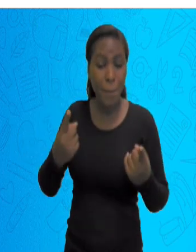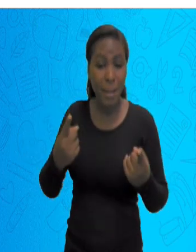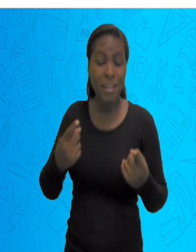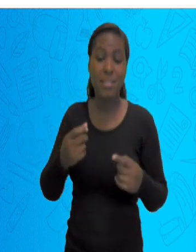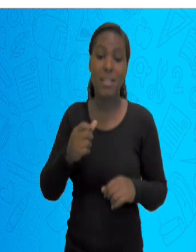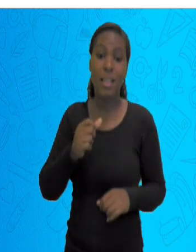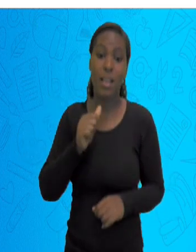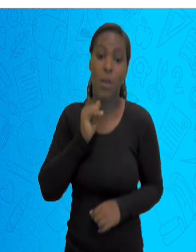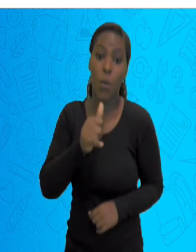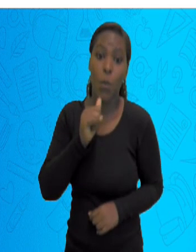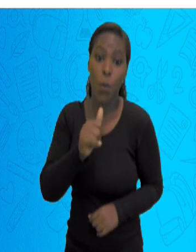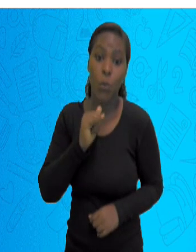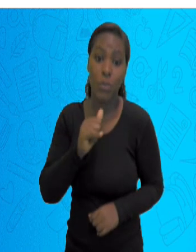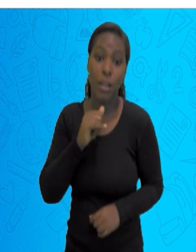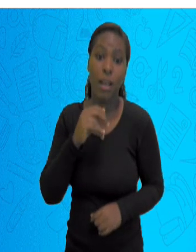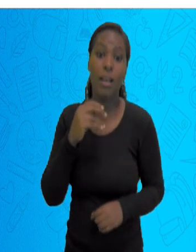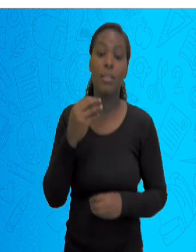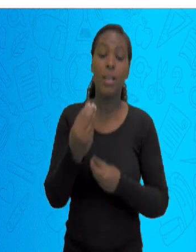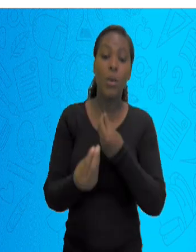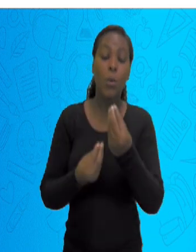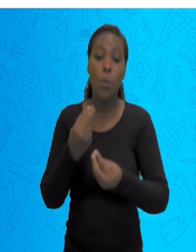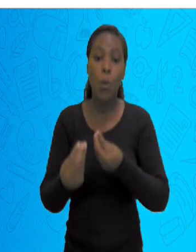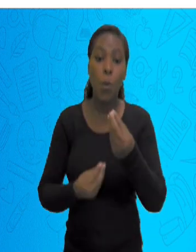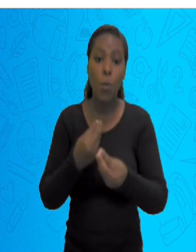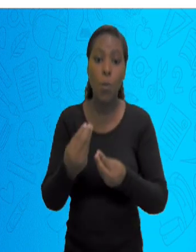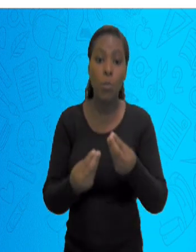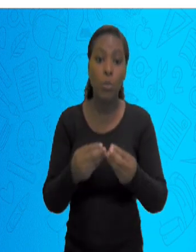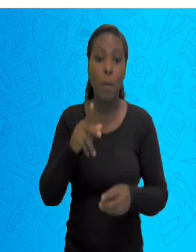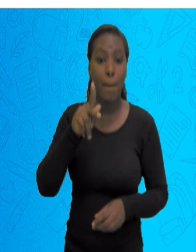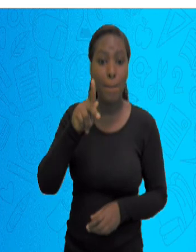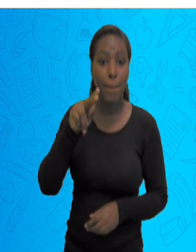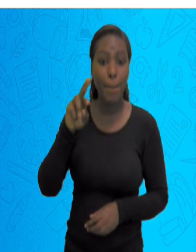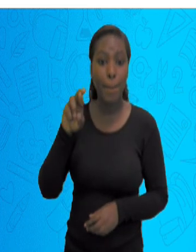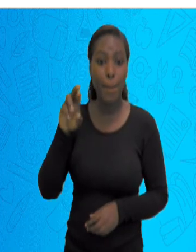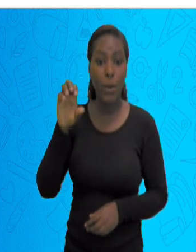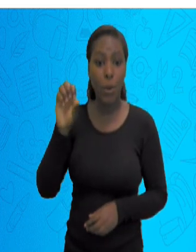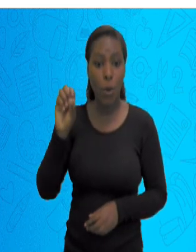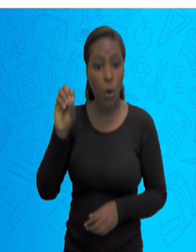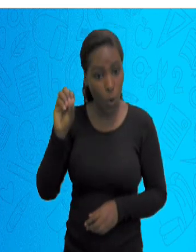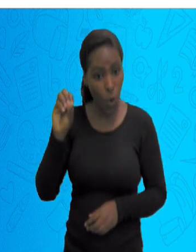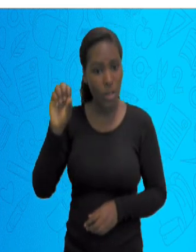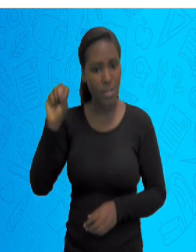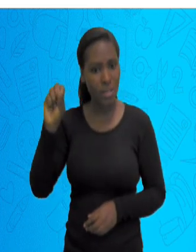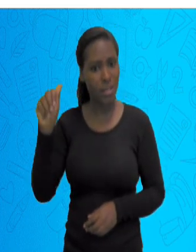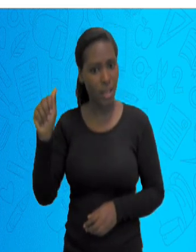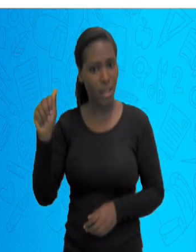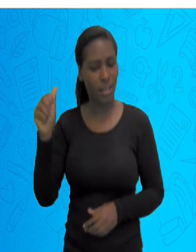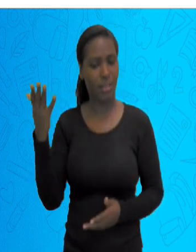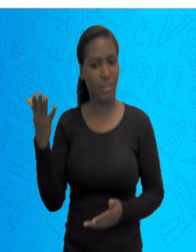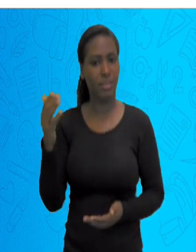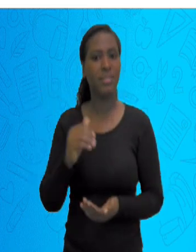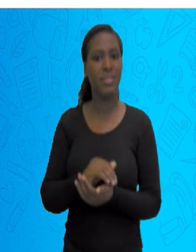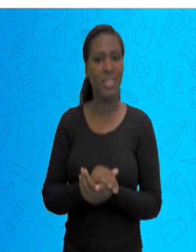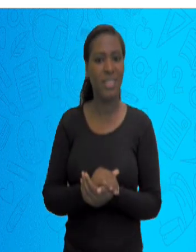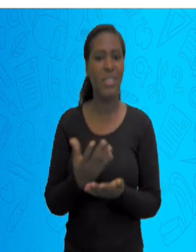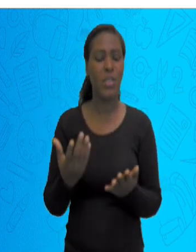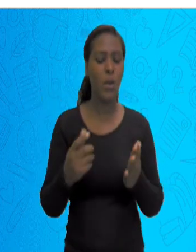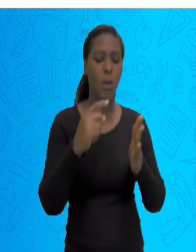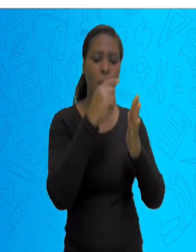de prosa, sendo o poema narrativo uma história, por meio de